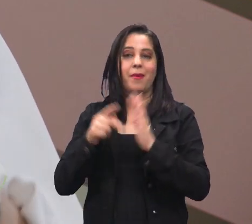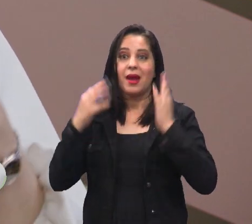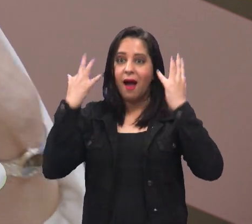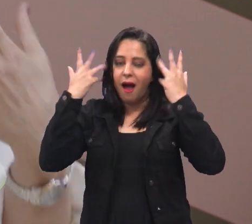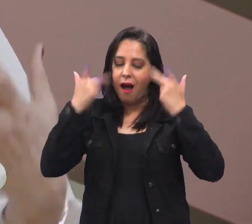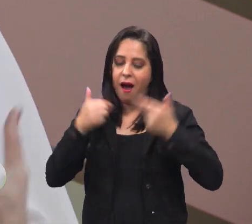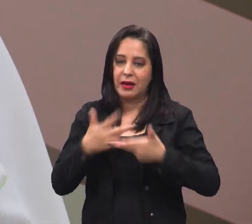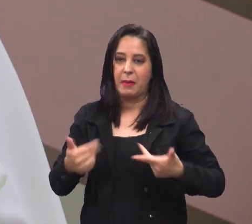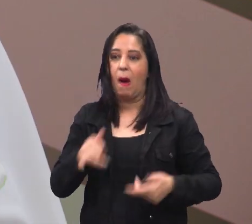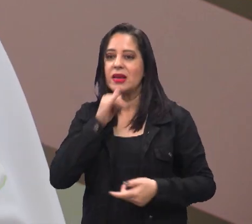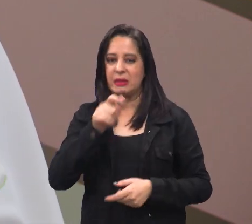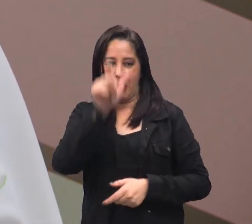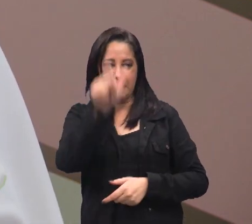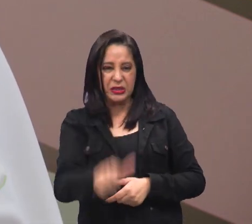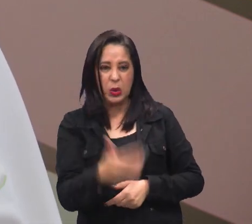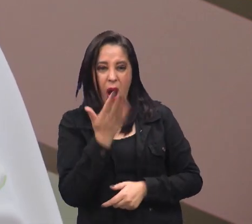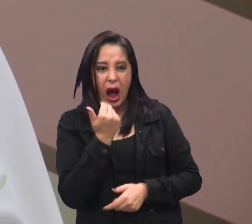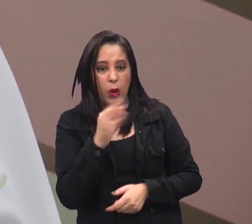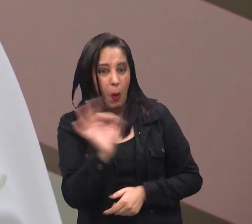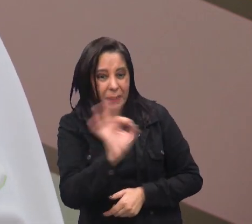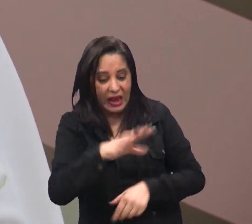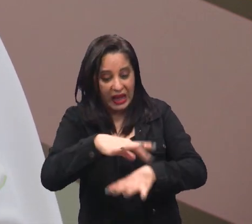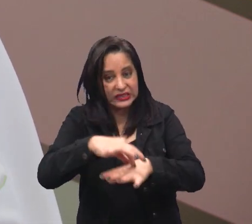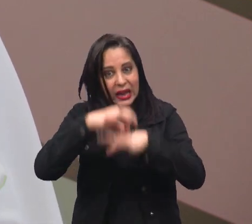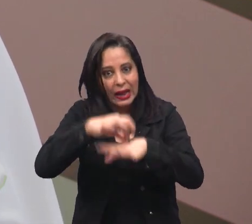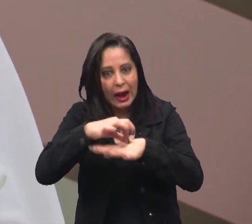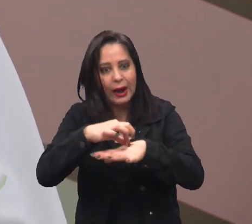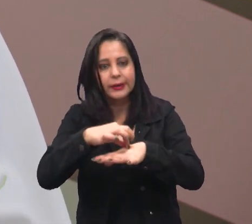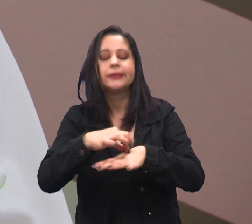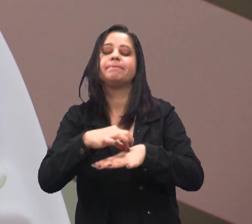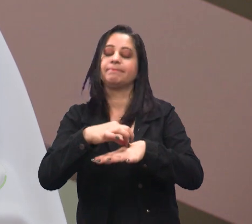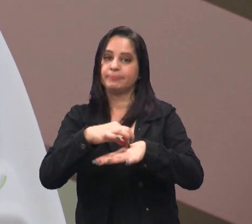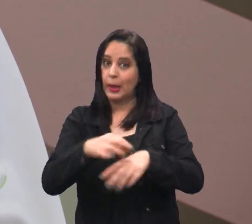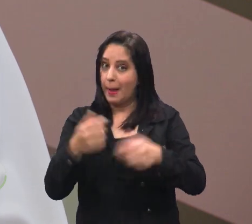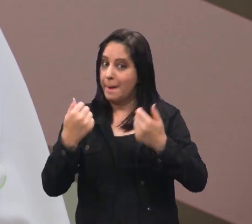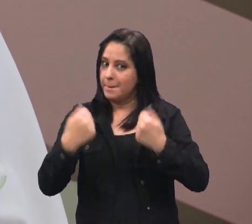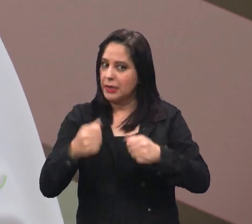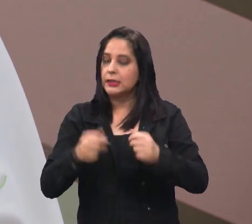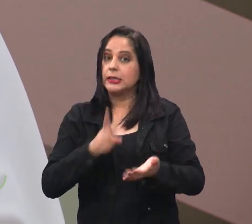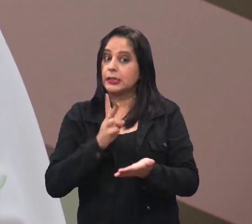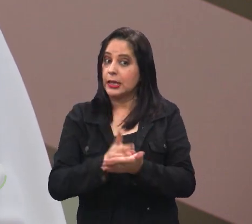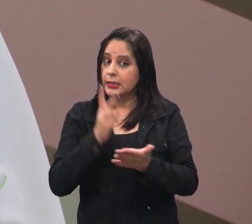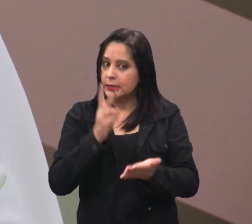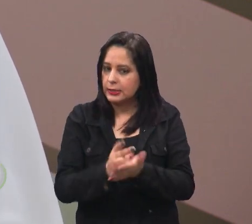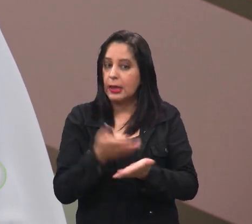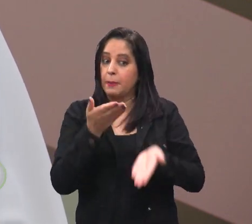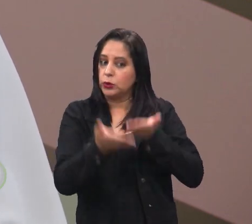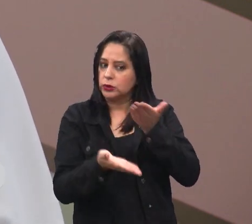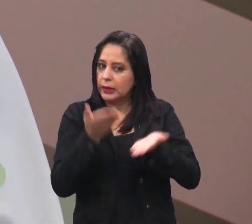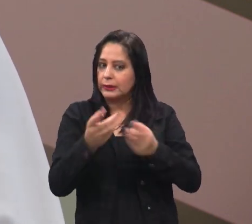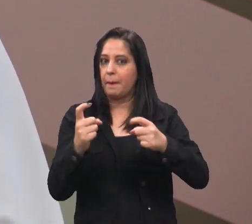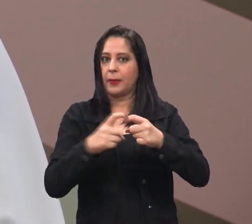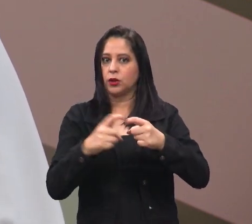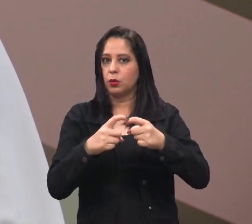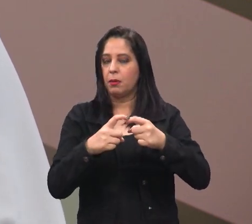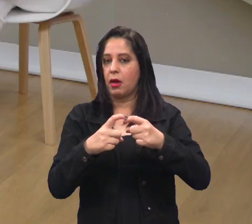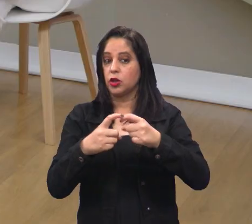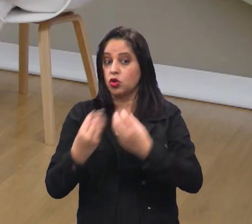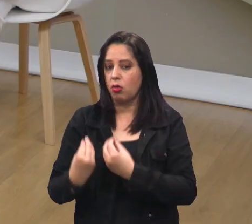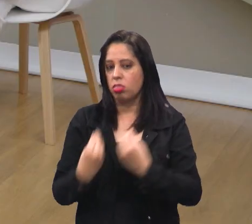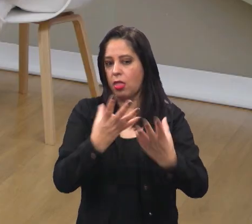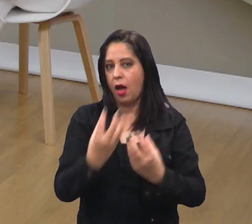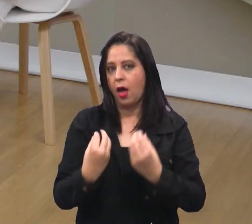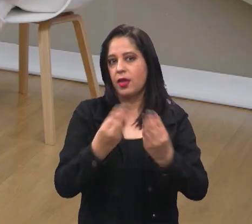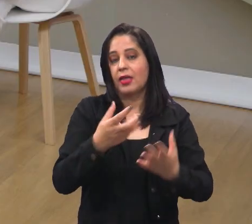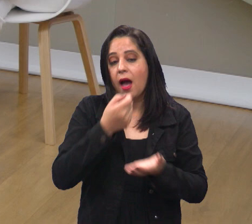que não come nada de origem animal, ele tem que ser acompanhado, porque muitas vezes você precisa suplementar a vitamina B12. Entendi,